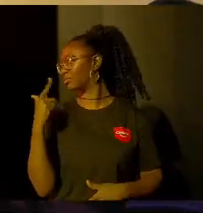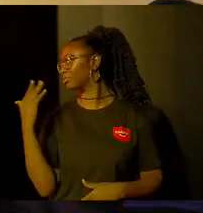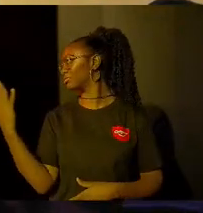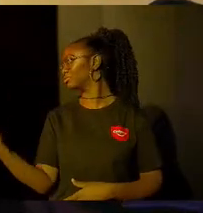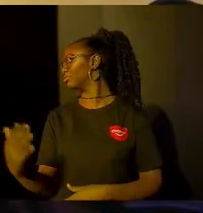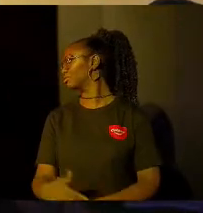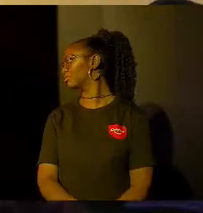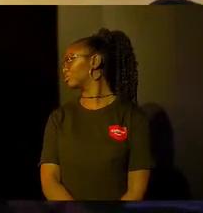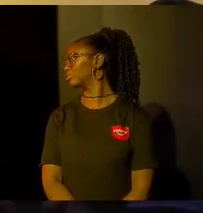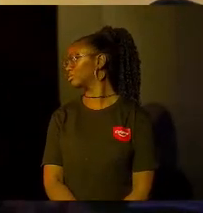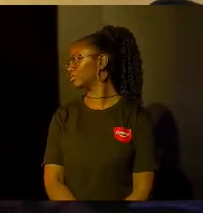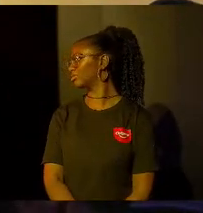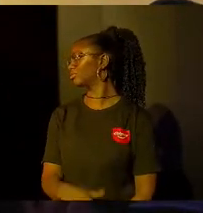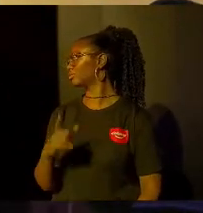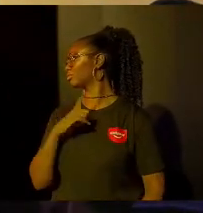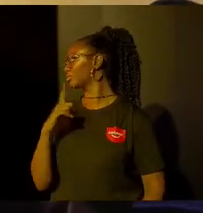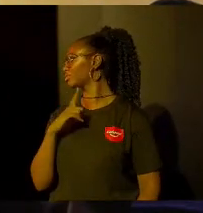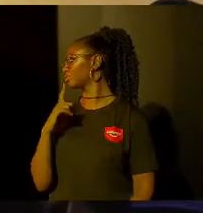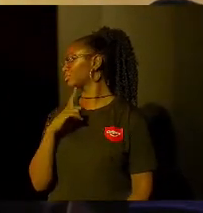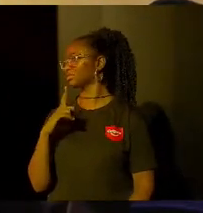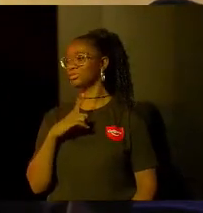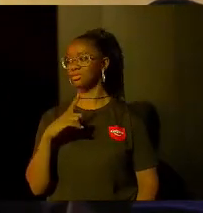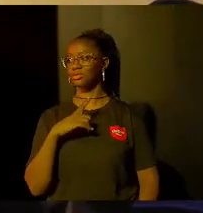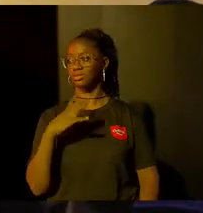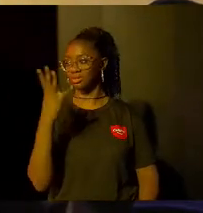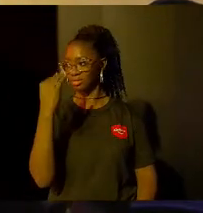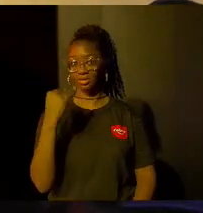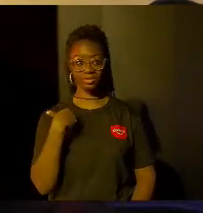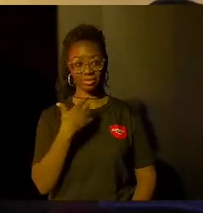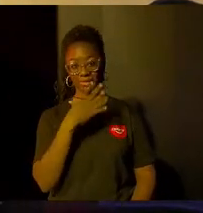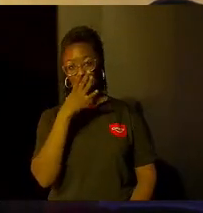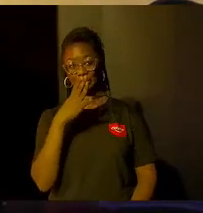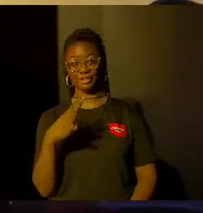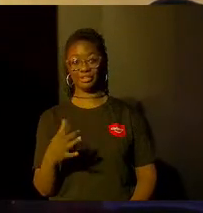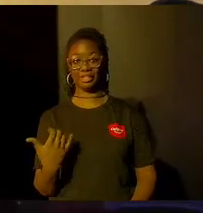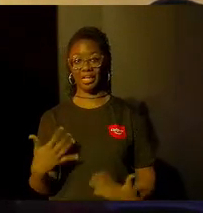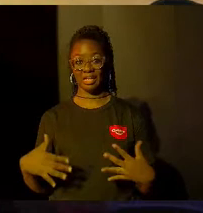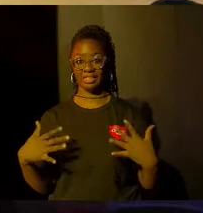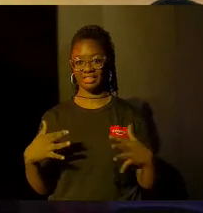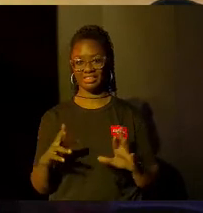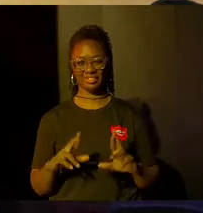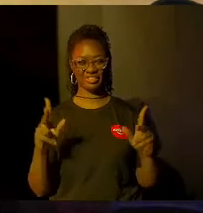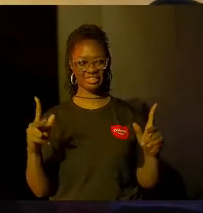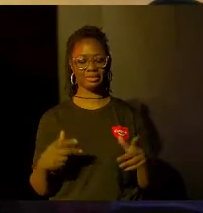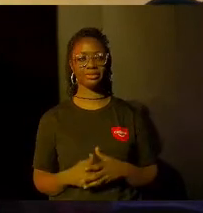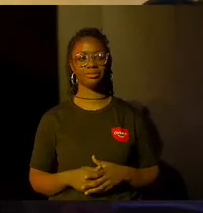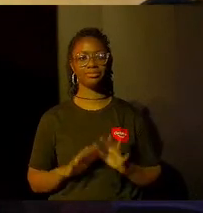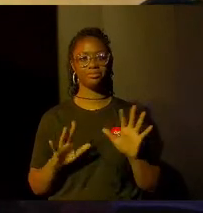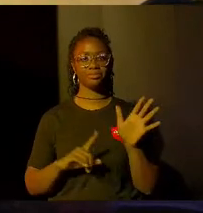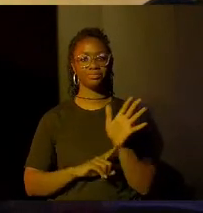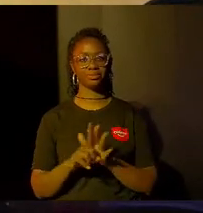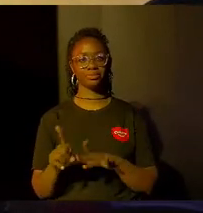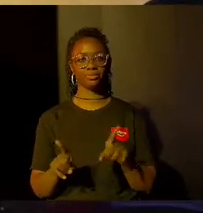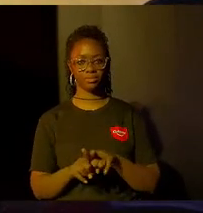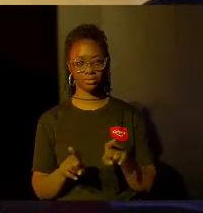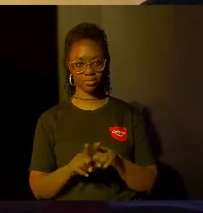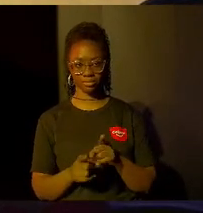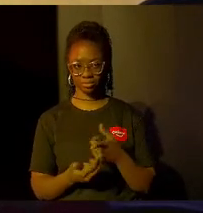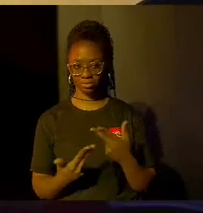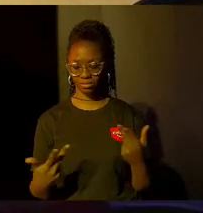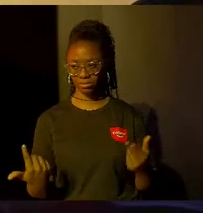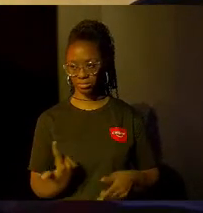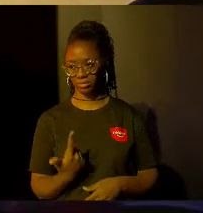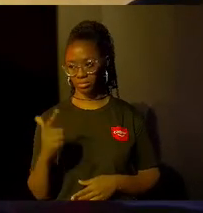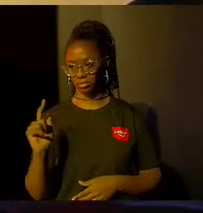do Cleiton cabeludo eu vi e falei gente que diferente mas aí também queria te perguntar uma outra coisa que